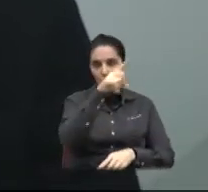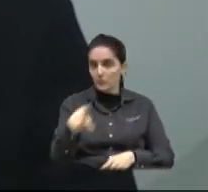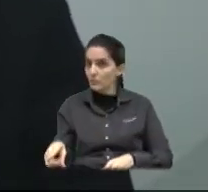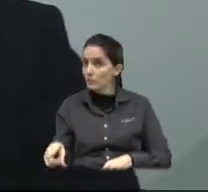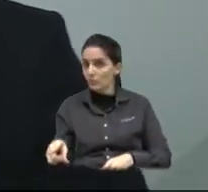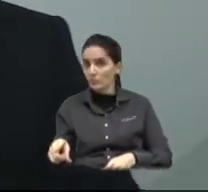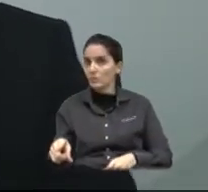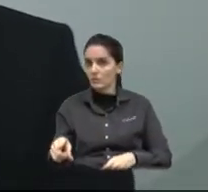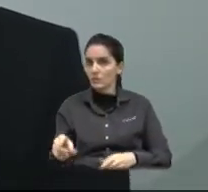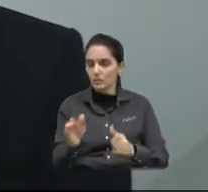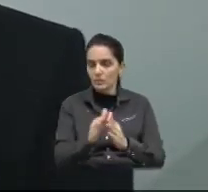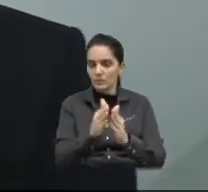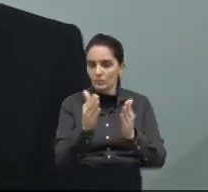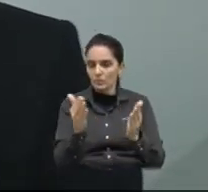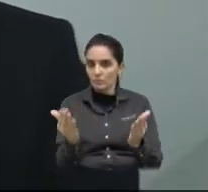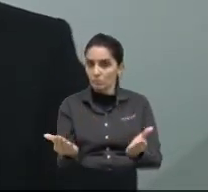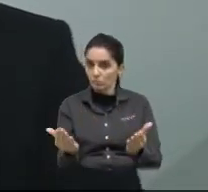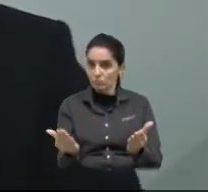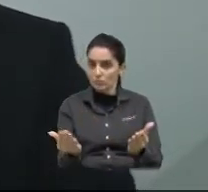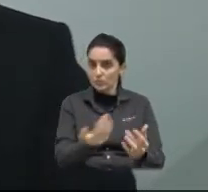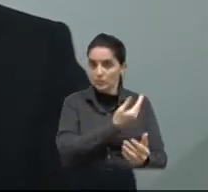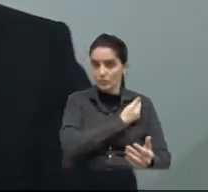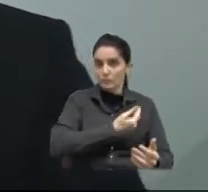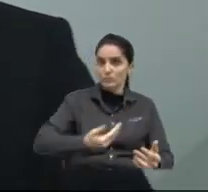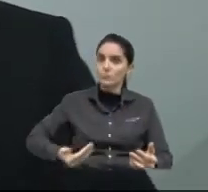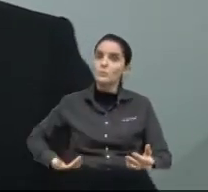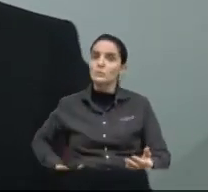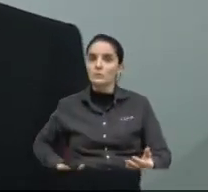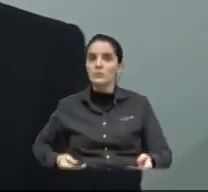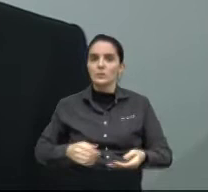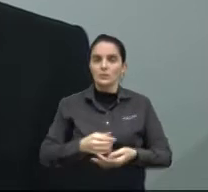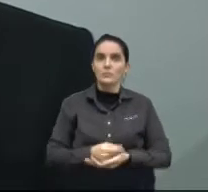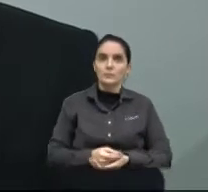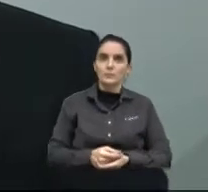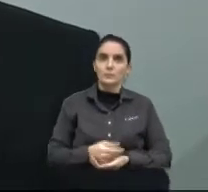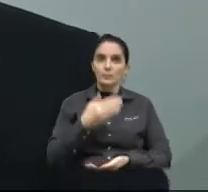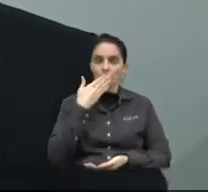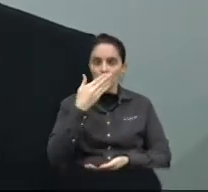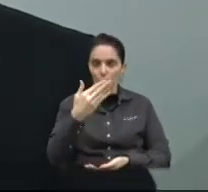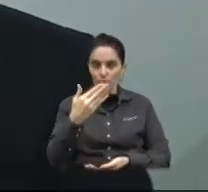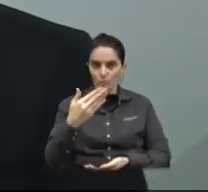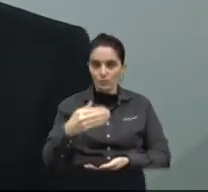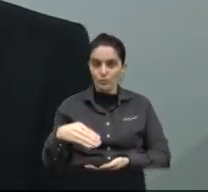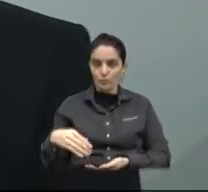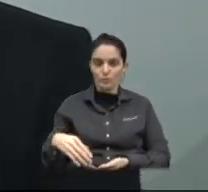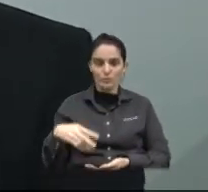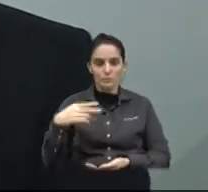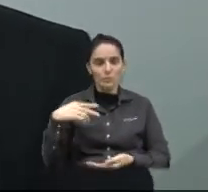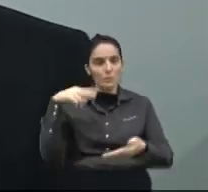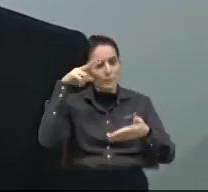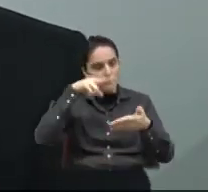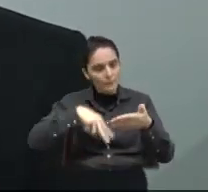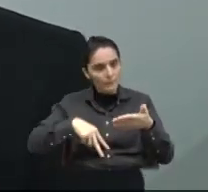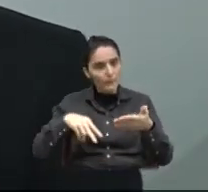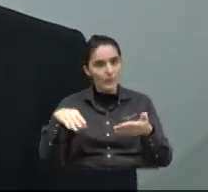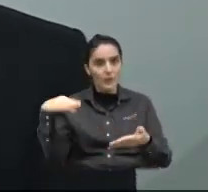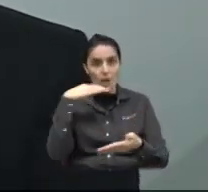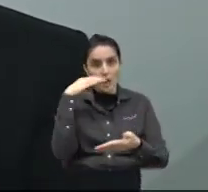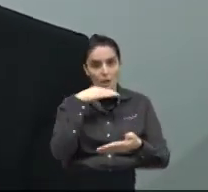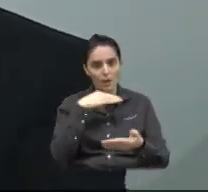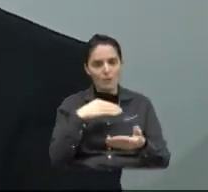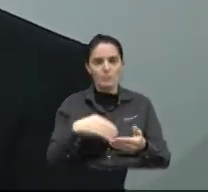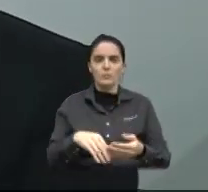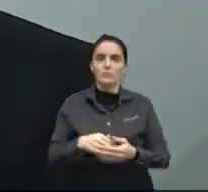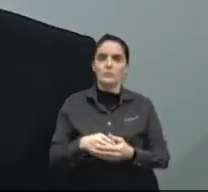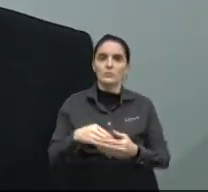tramitando eu acho que foi pedido a revisão de parecer eu queria que fosse revisado logo porque o